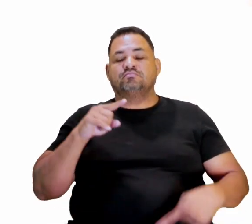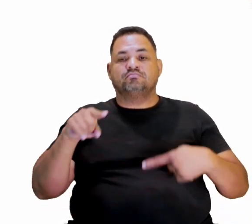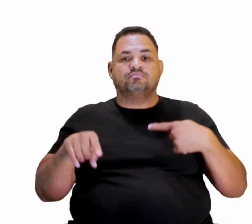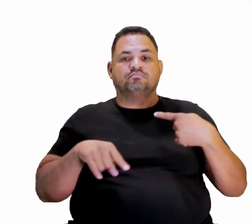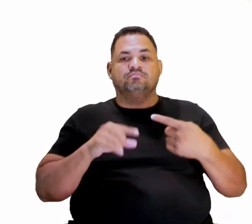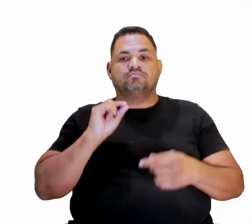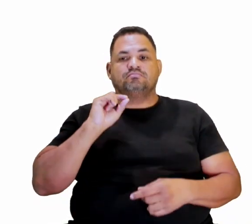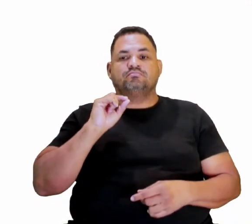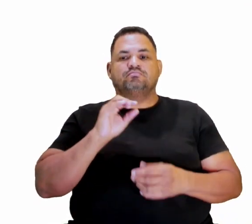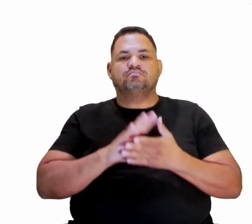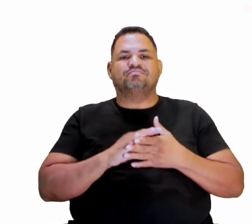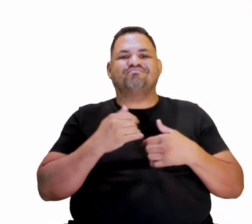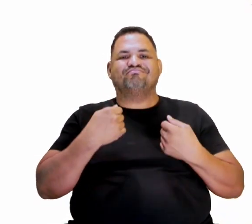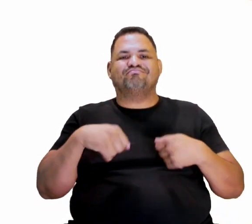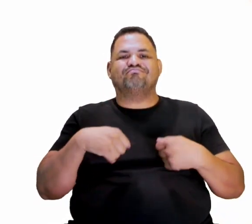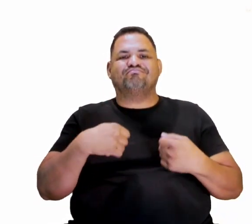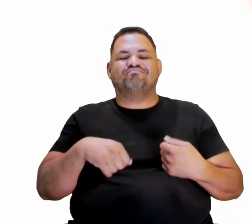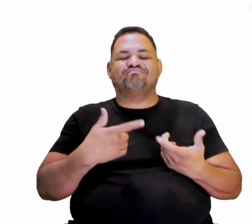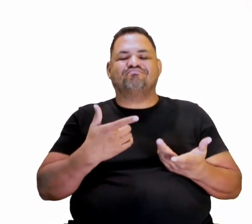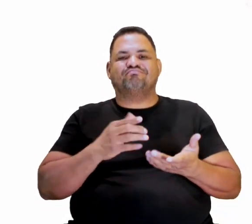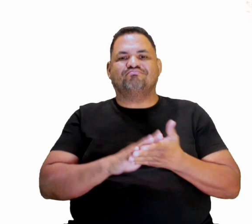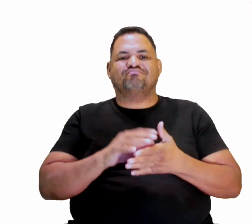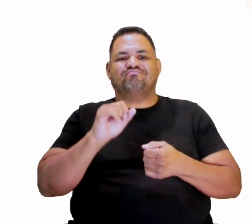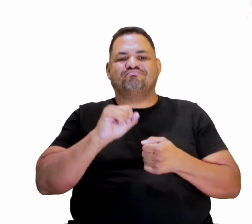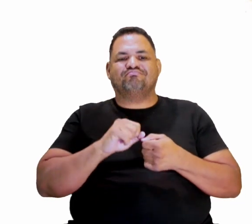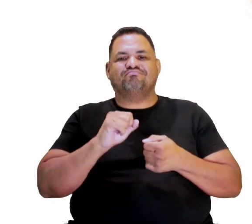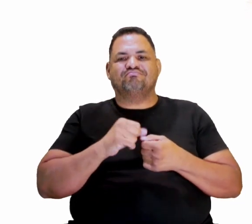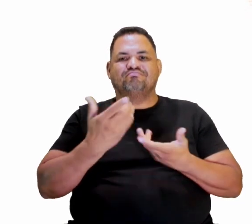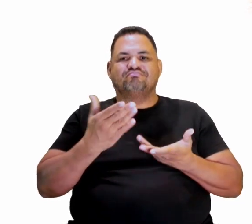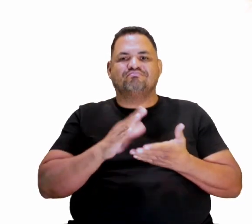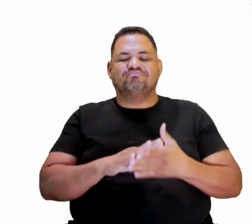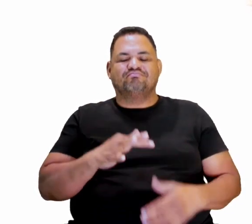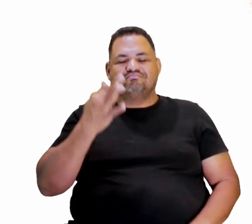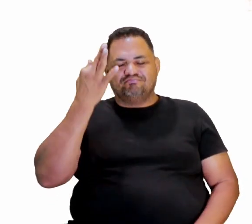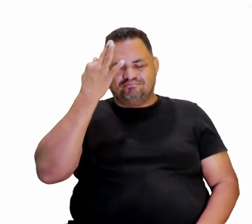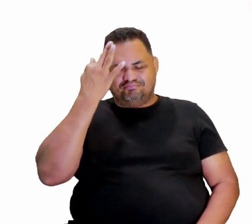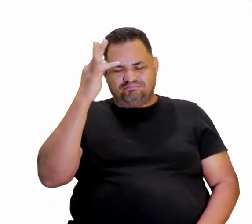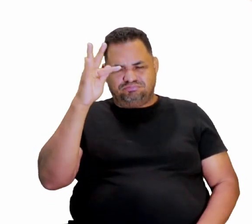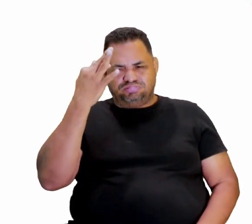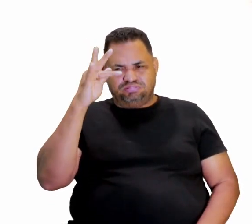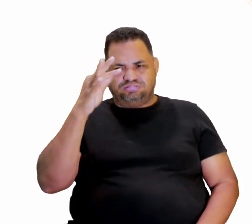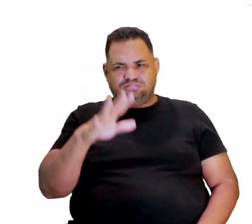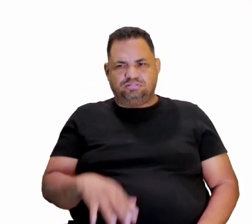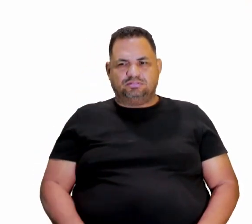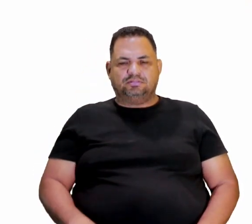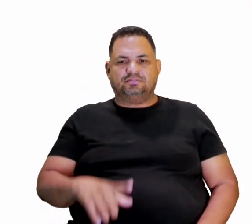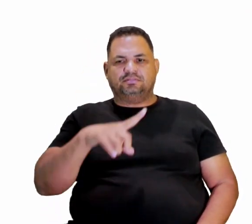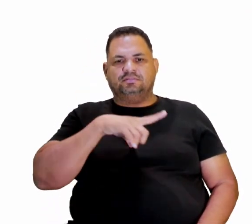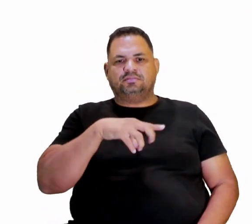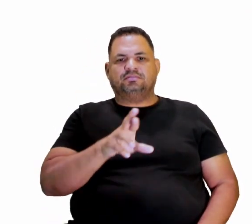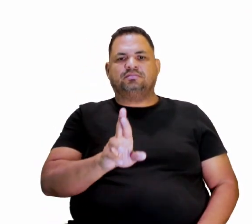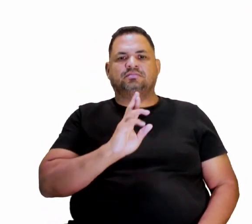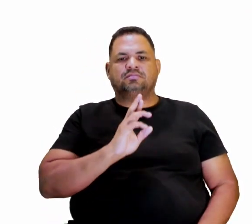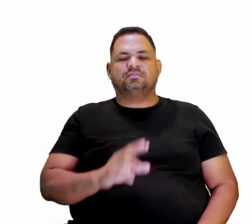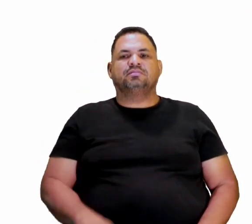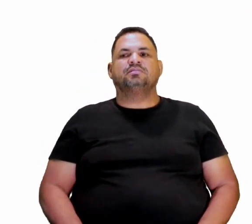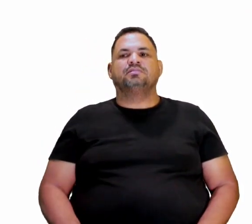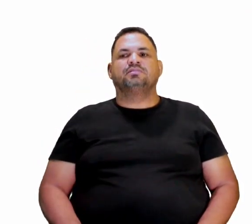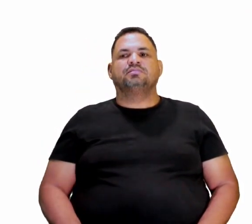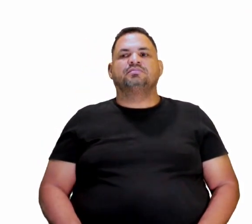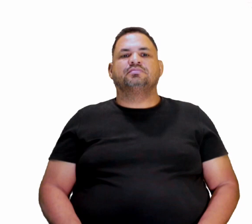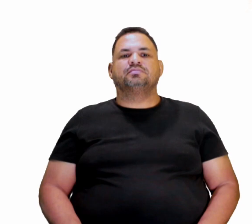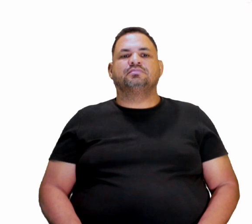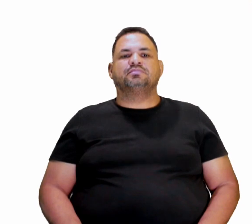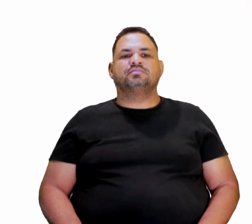o que eu deveria, o que eu devo fazer? What should I do? E aí tem a resposta, alguém vai lá e fala, you